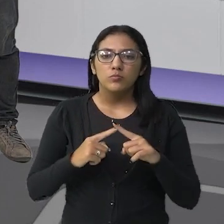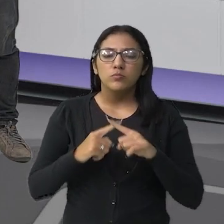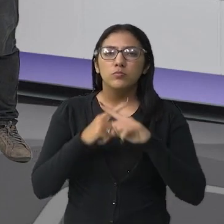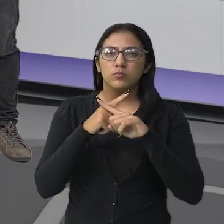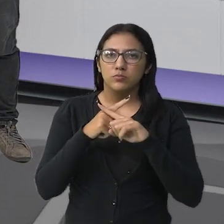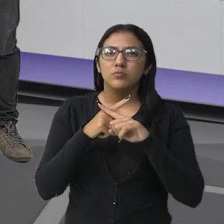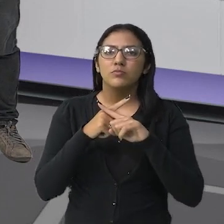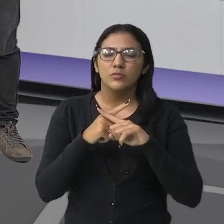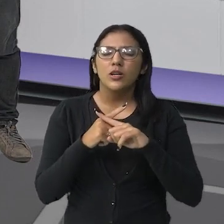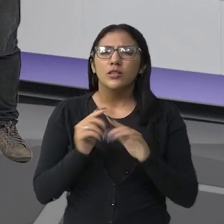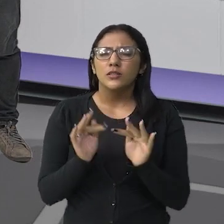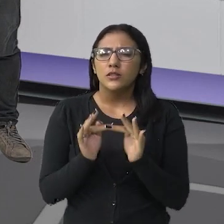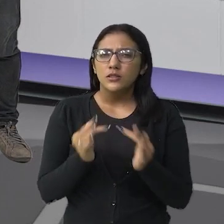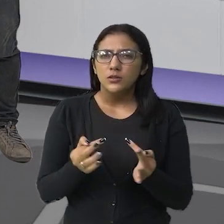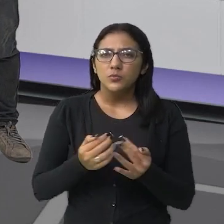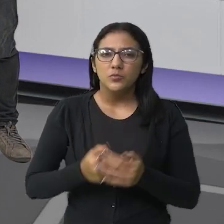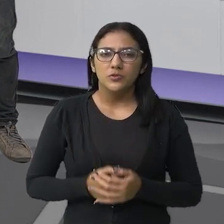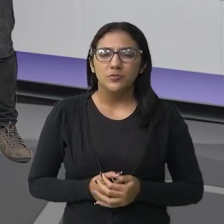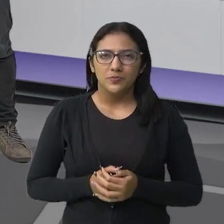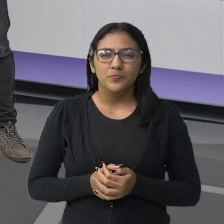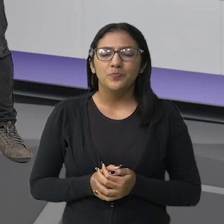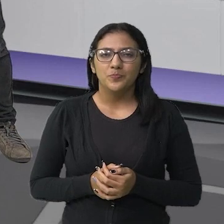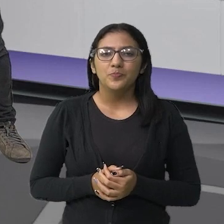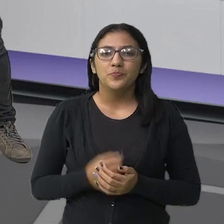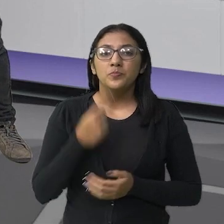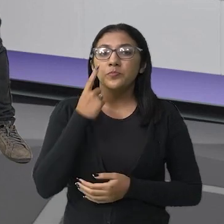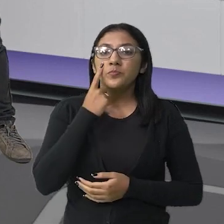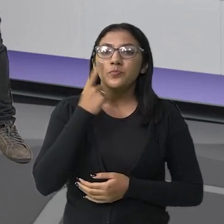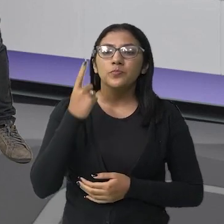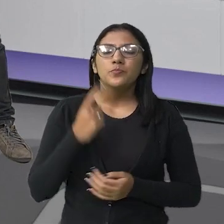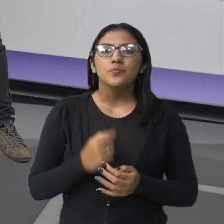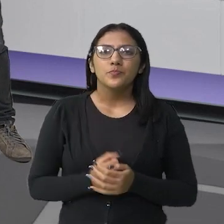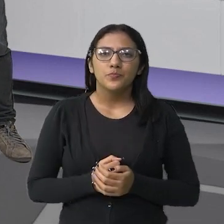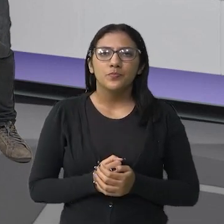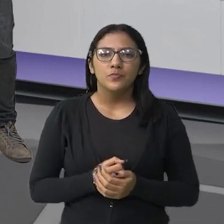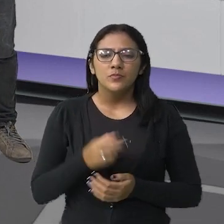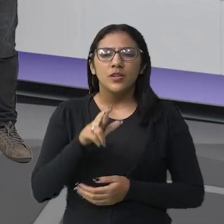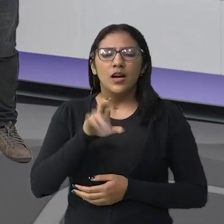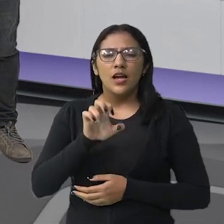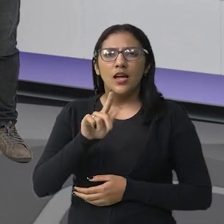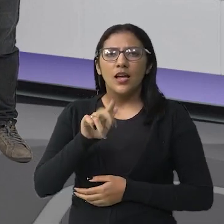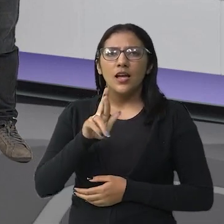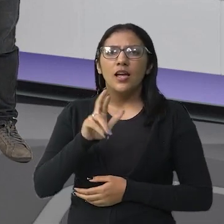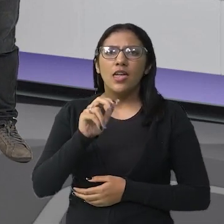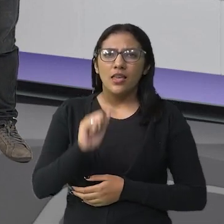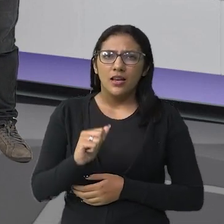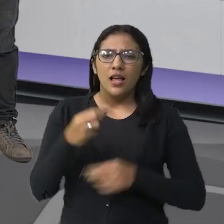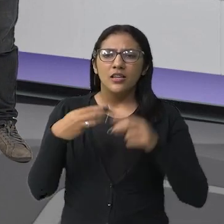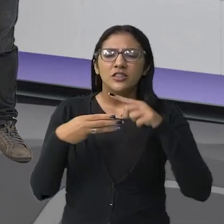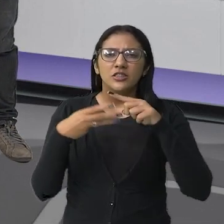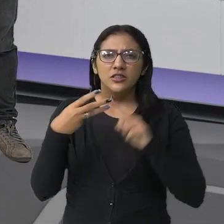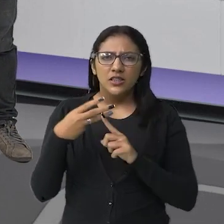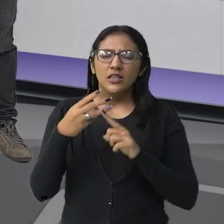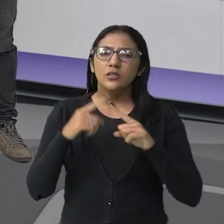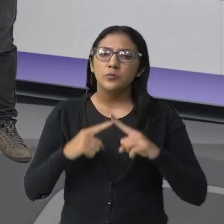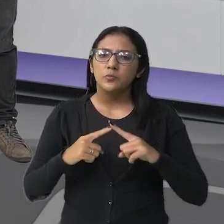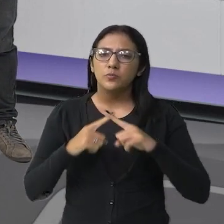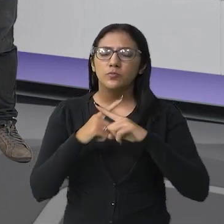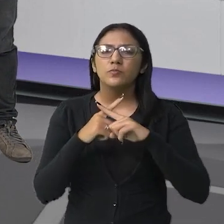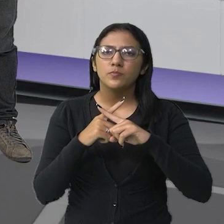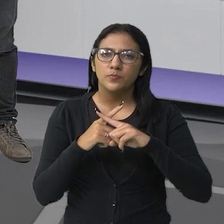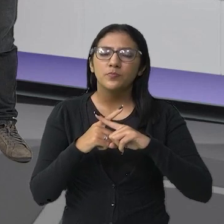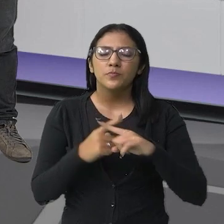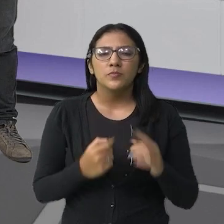de 3 simples. Então acompanhe comigo aí, ó. A regra de 3 é um método utilizado para encontrar valores desconhecidos em